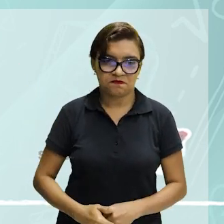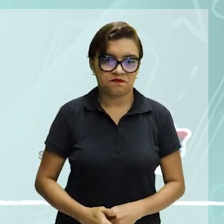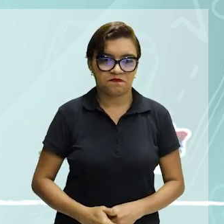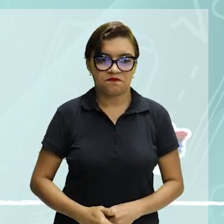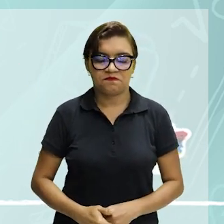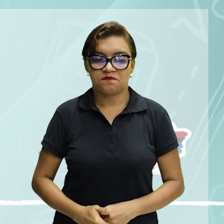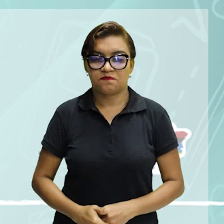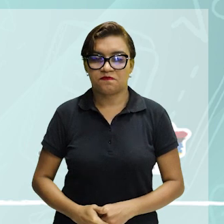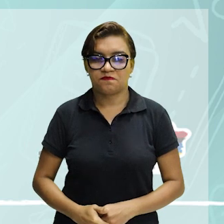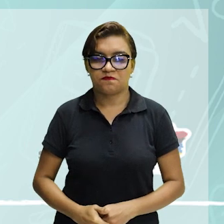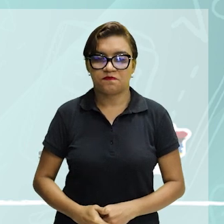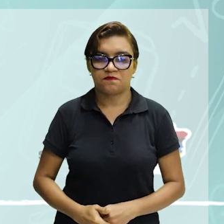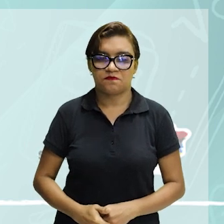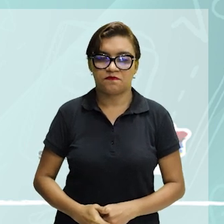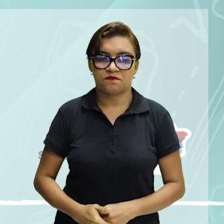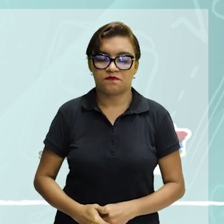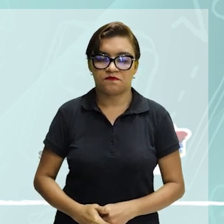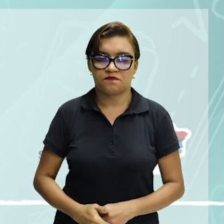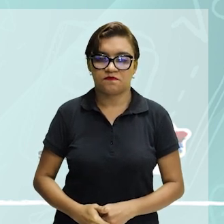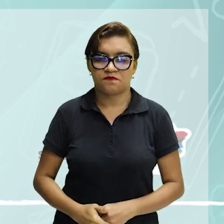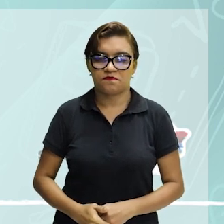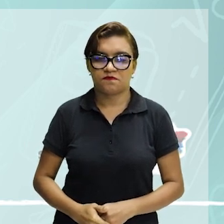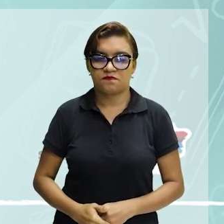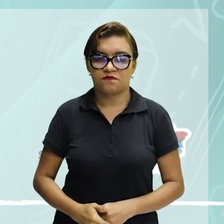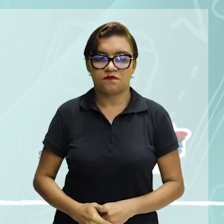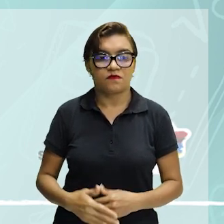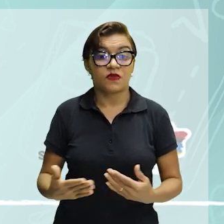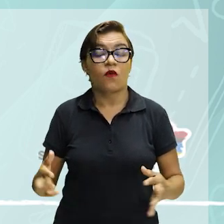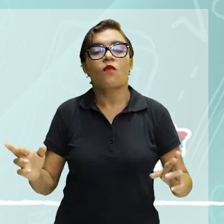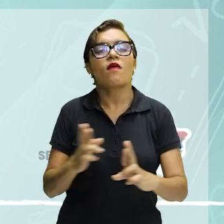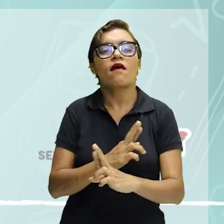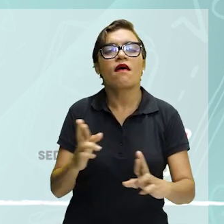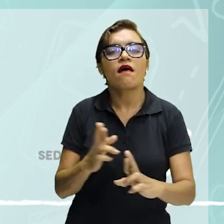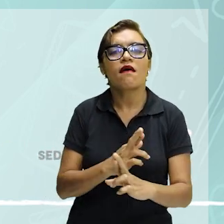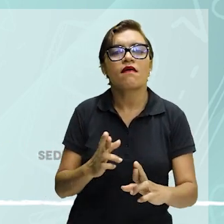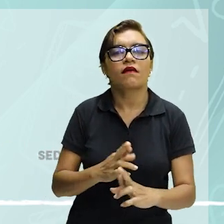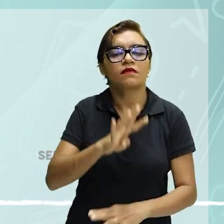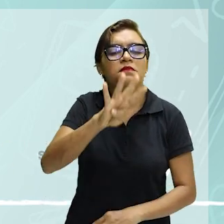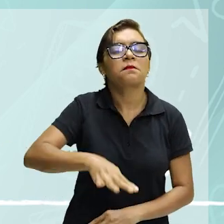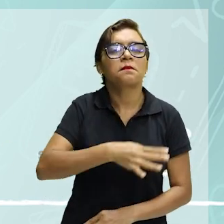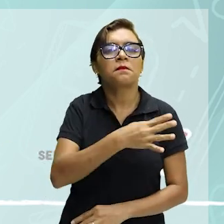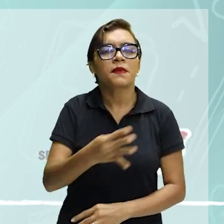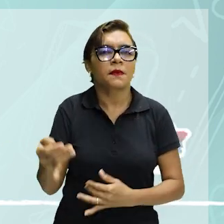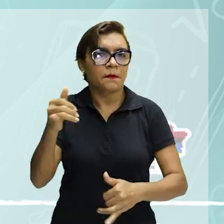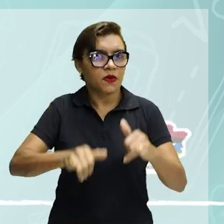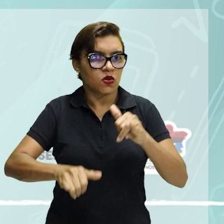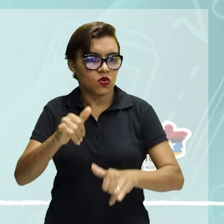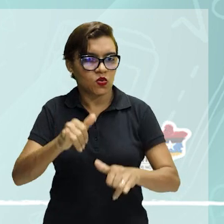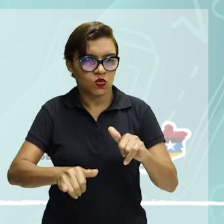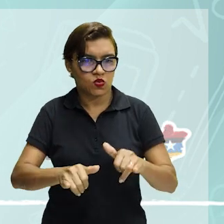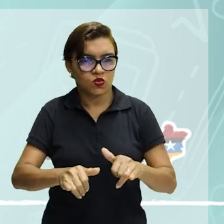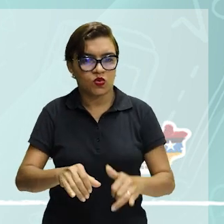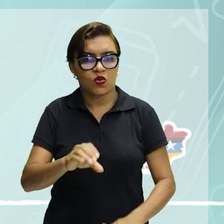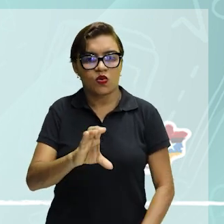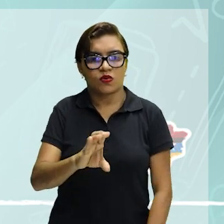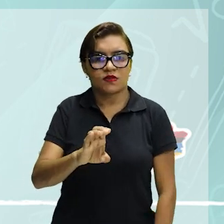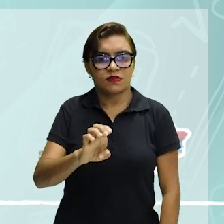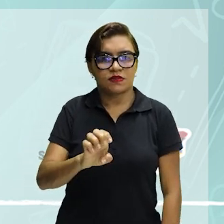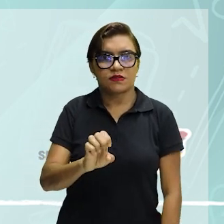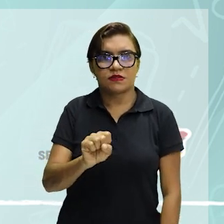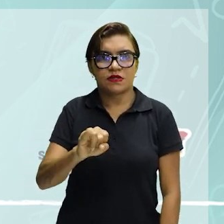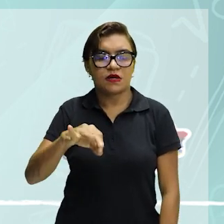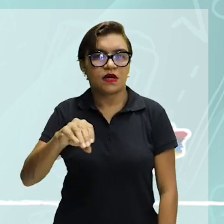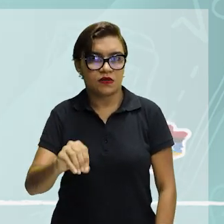do Césio 133. Em relação à tabela periódica, o Césio pertence à